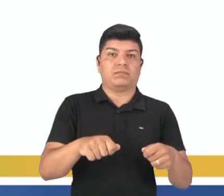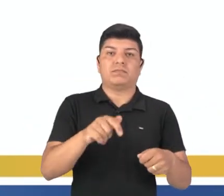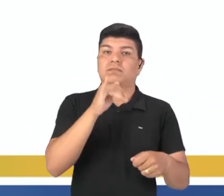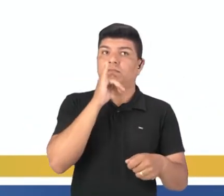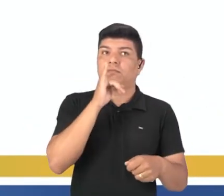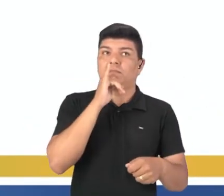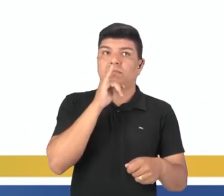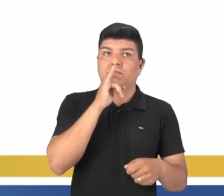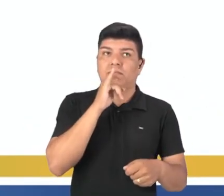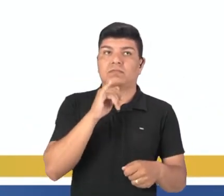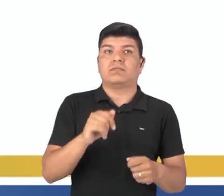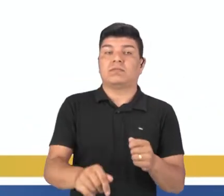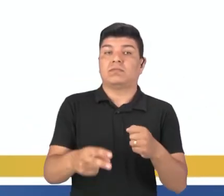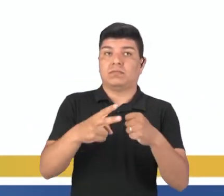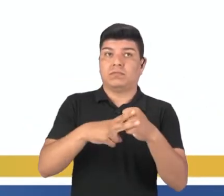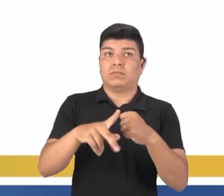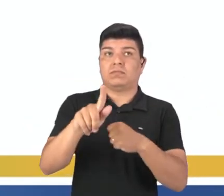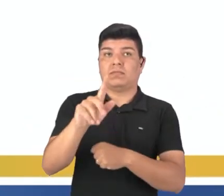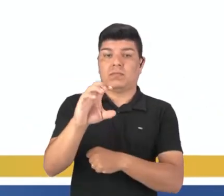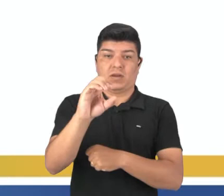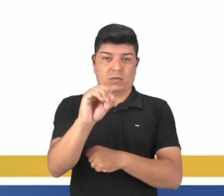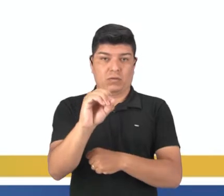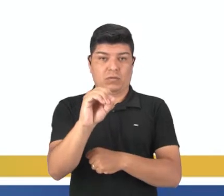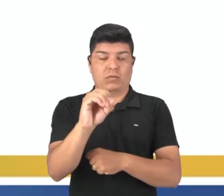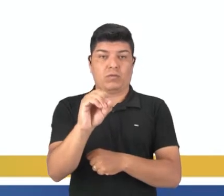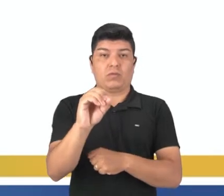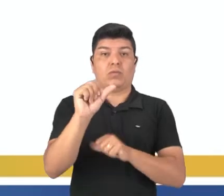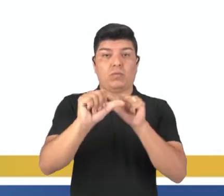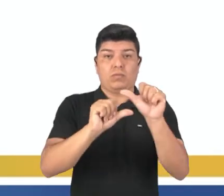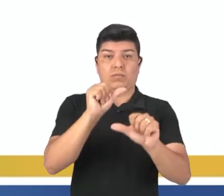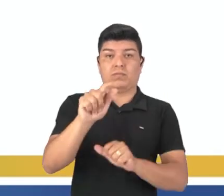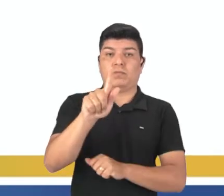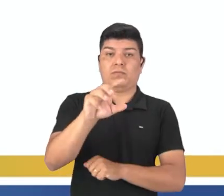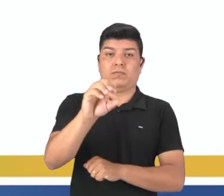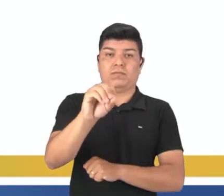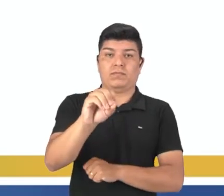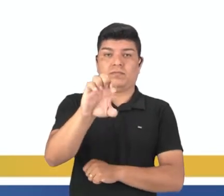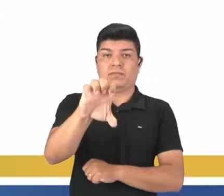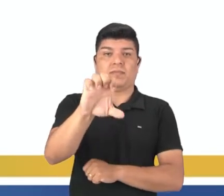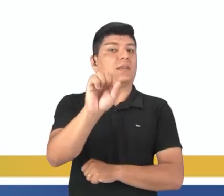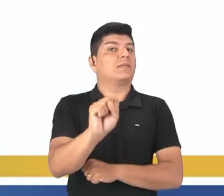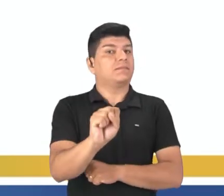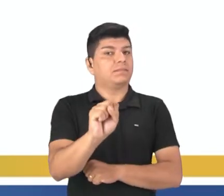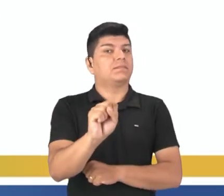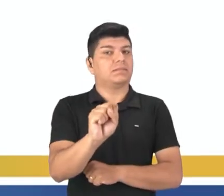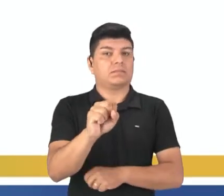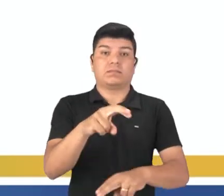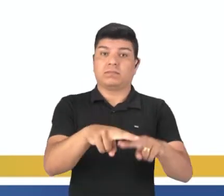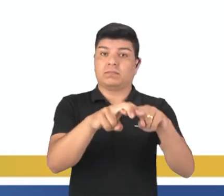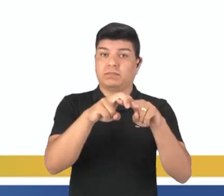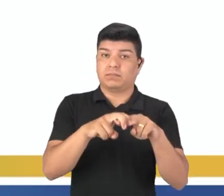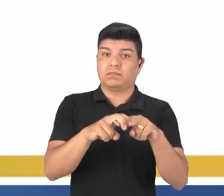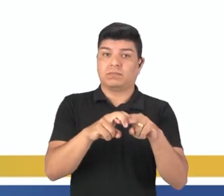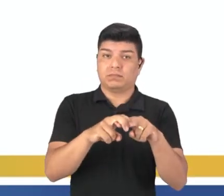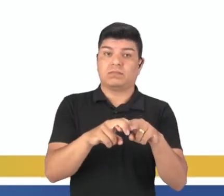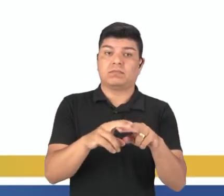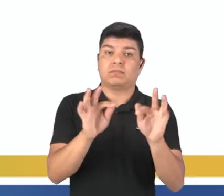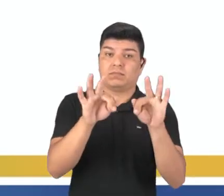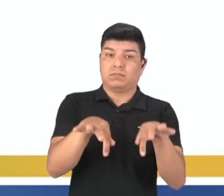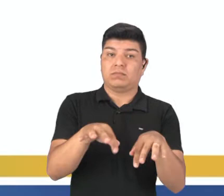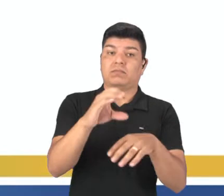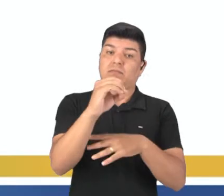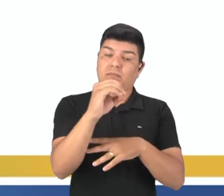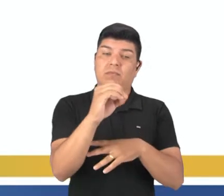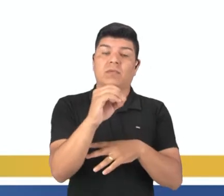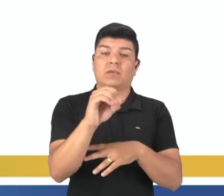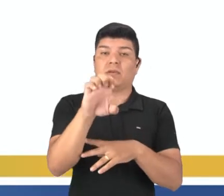era gol ficou gols porque nós precisamos colocar um s como o verbo Gol termina em ó tem que ser um s no final Então